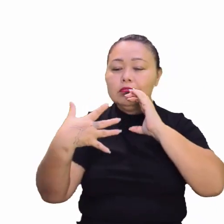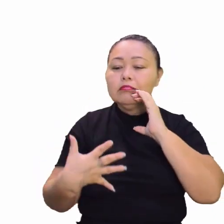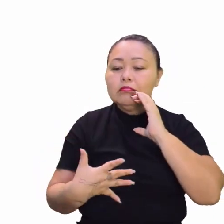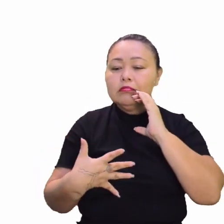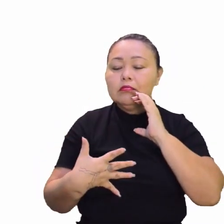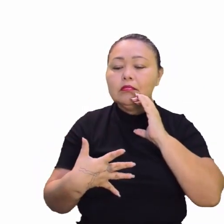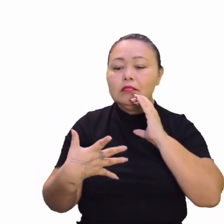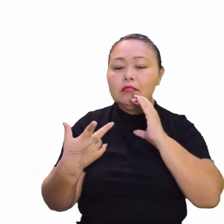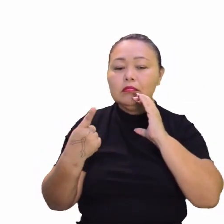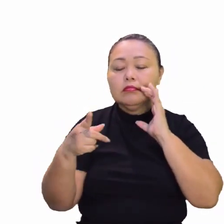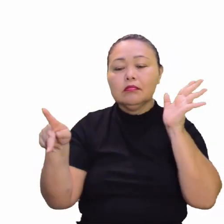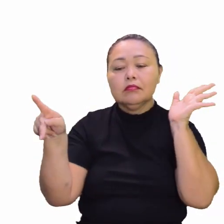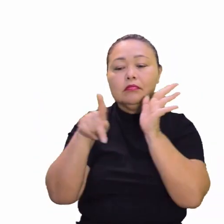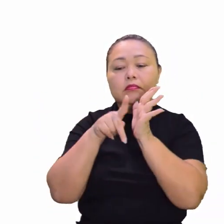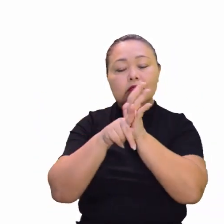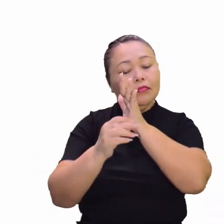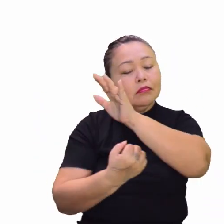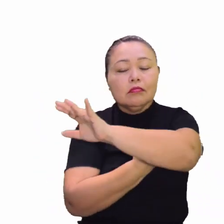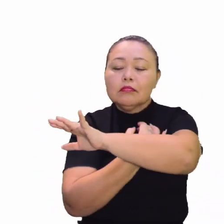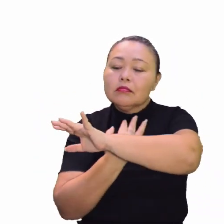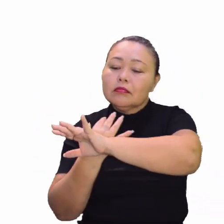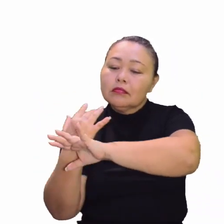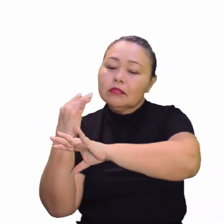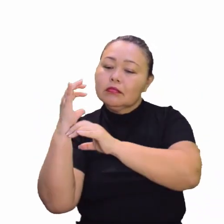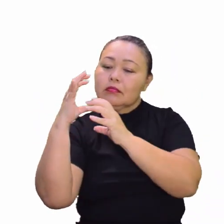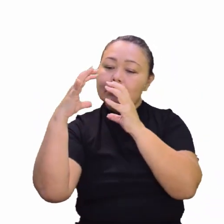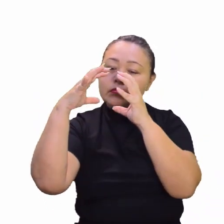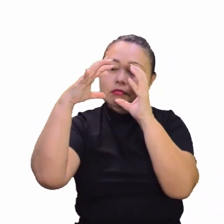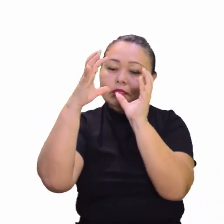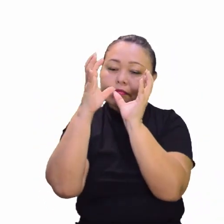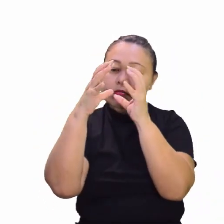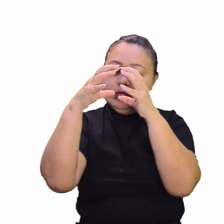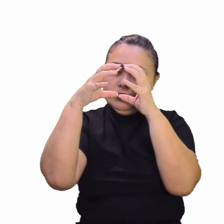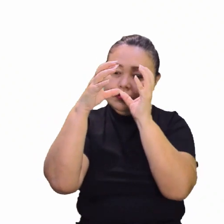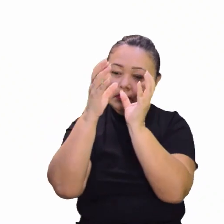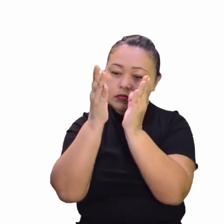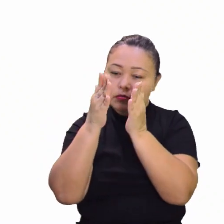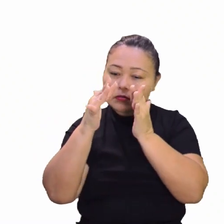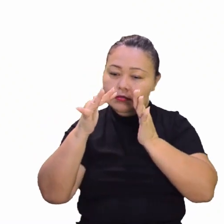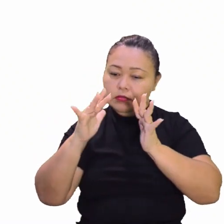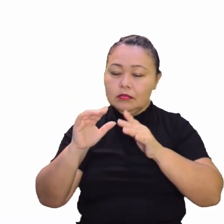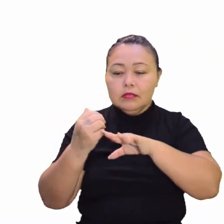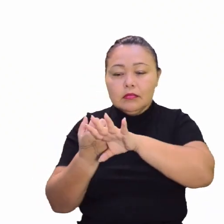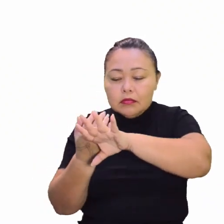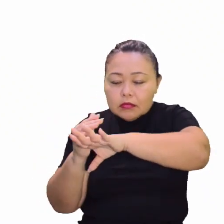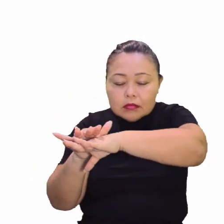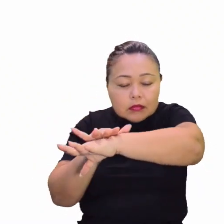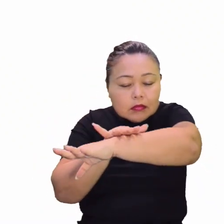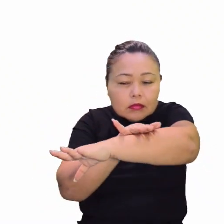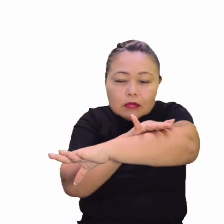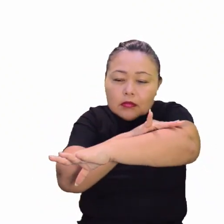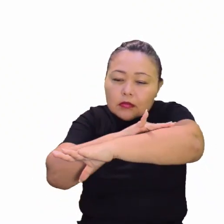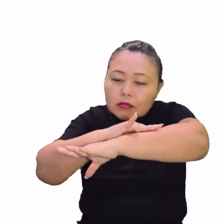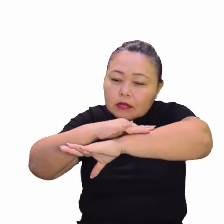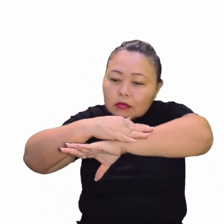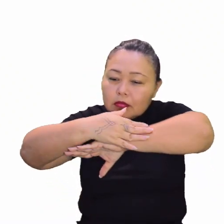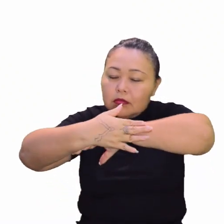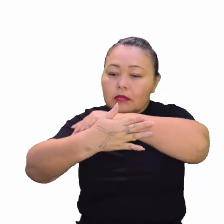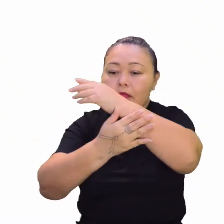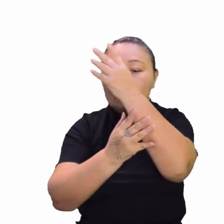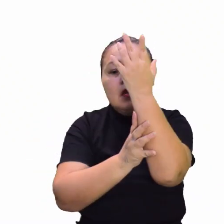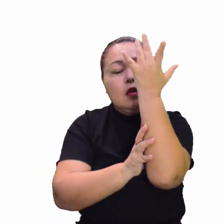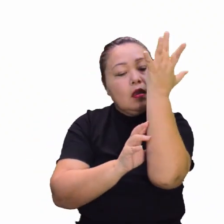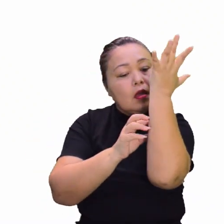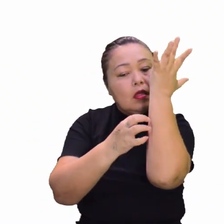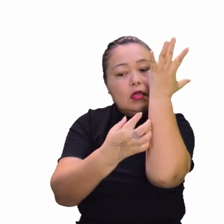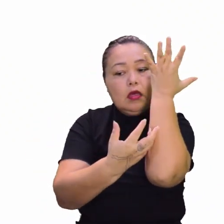característica da vegetação do cerrado. Gramas, né? Árvores de tronco